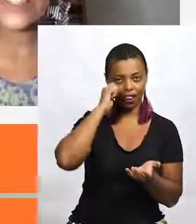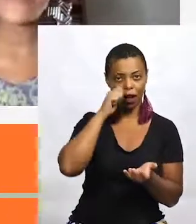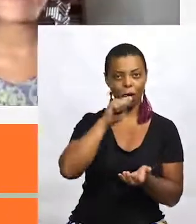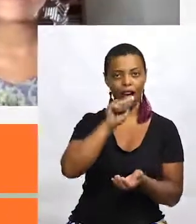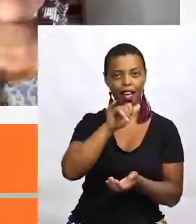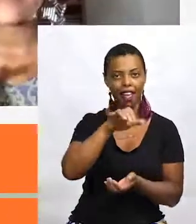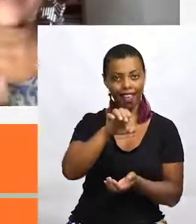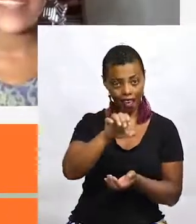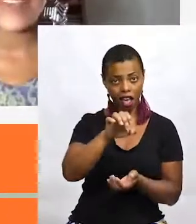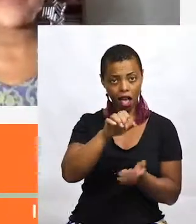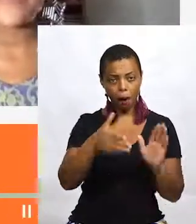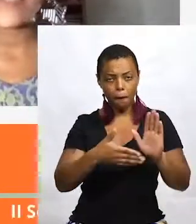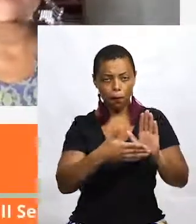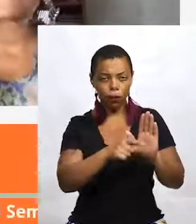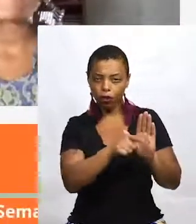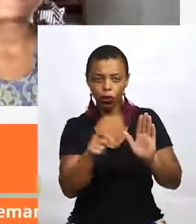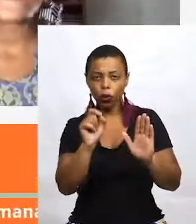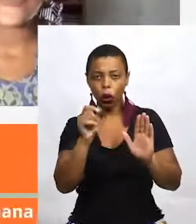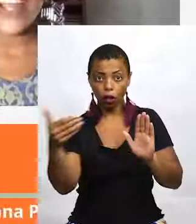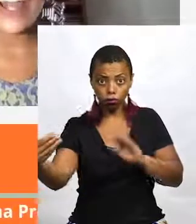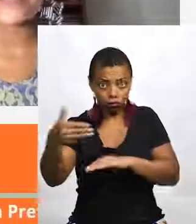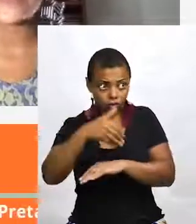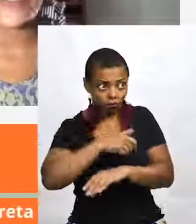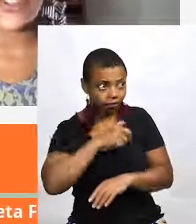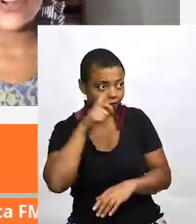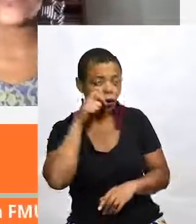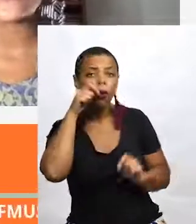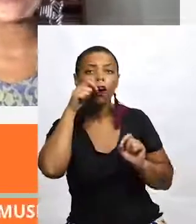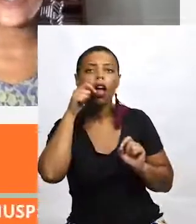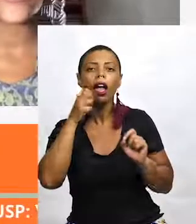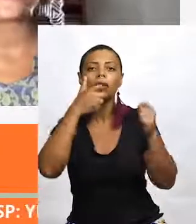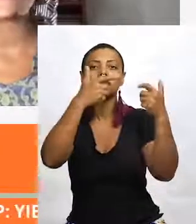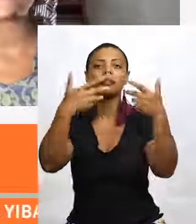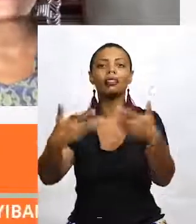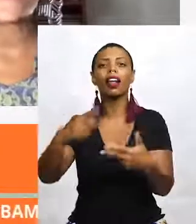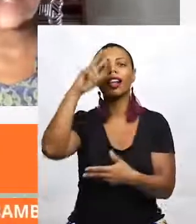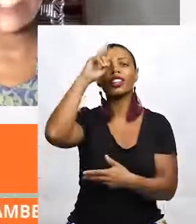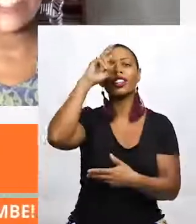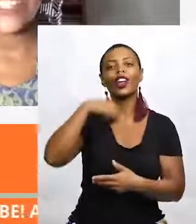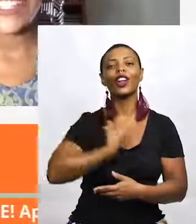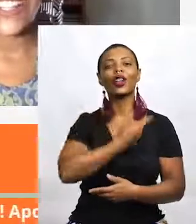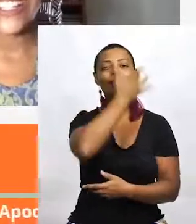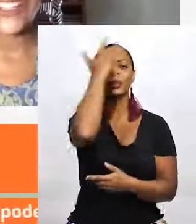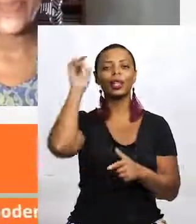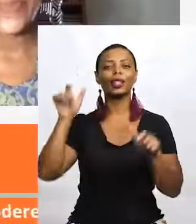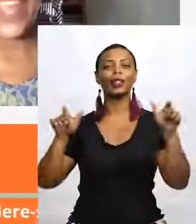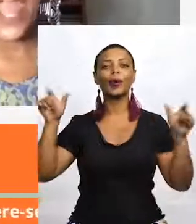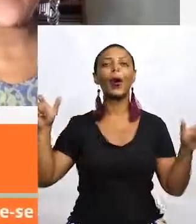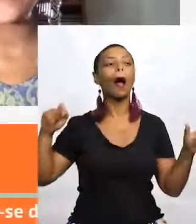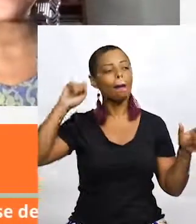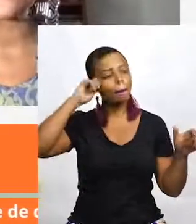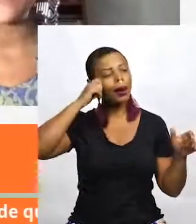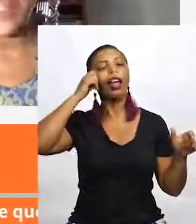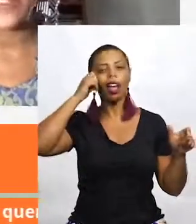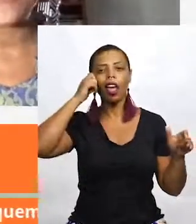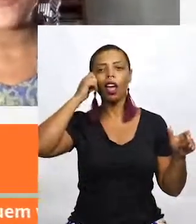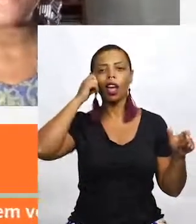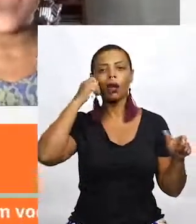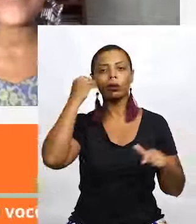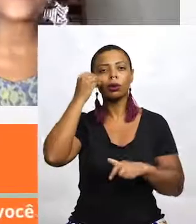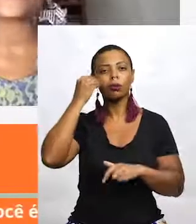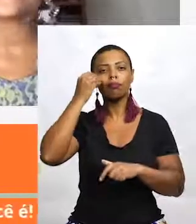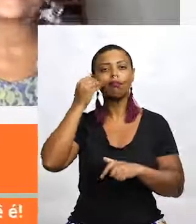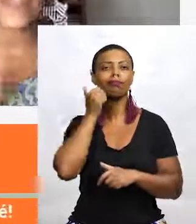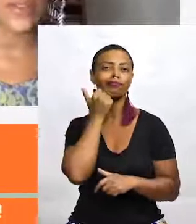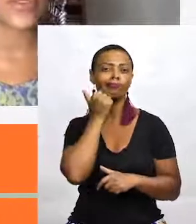você que veio até aqui, é para prestigiar a trajetória das nossas pessoas pretas na ciência. É para mostrar que